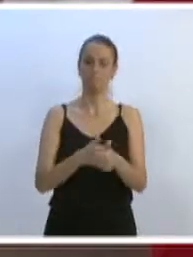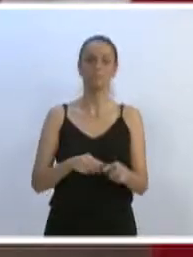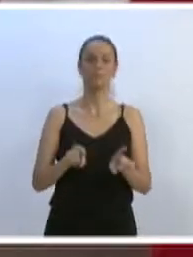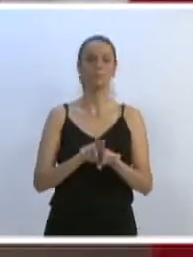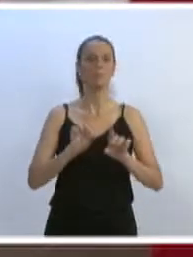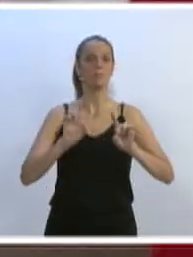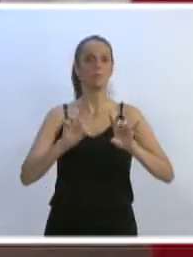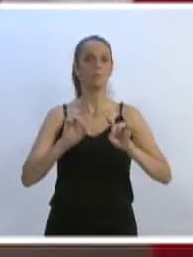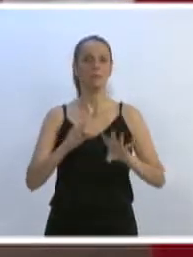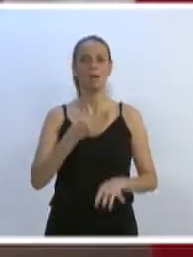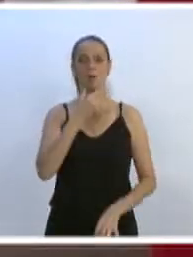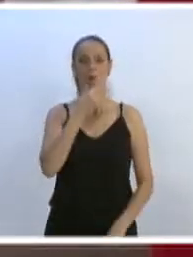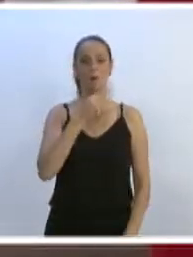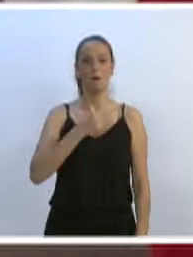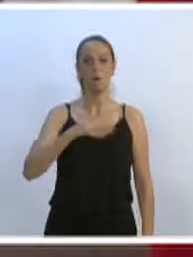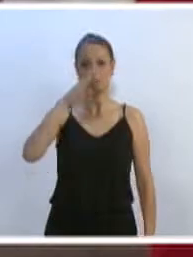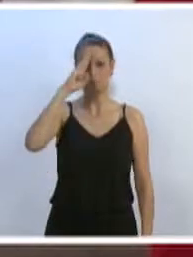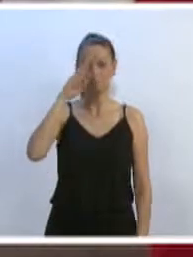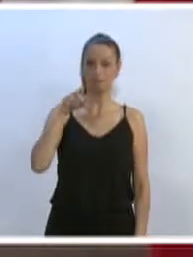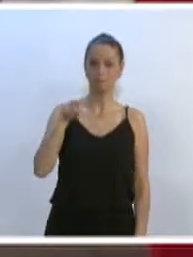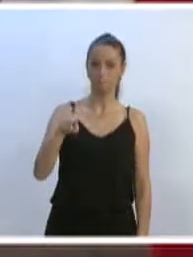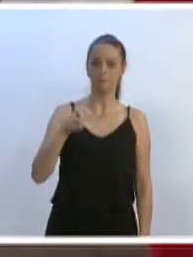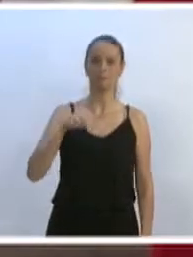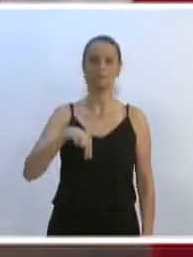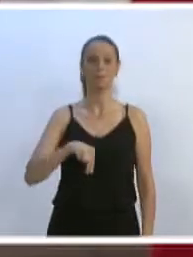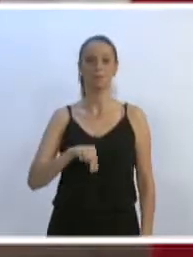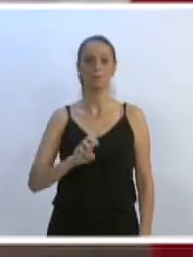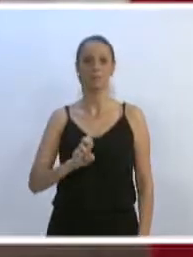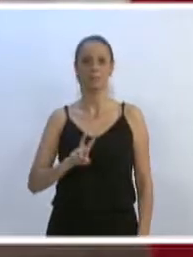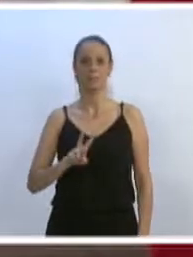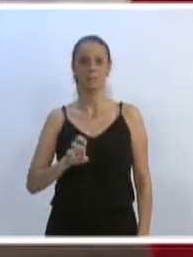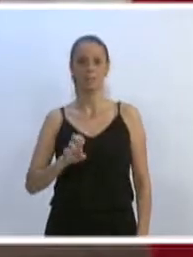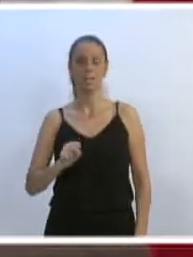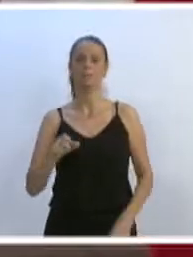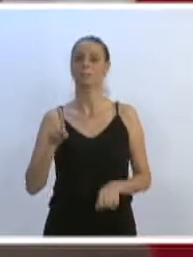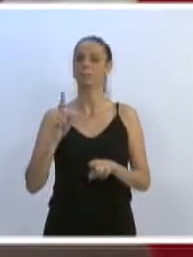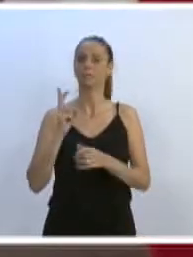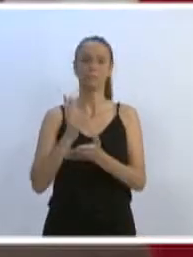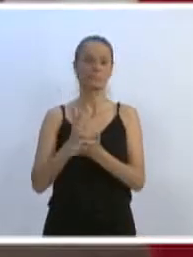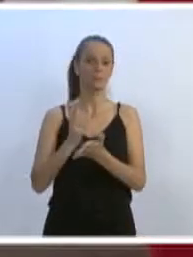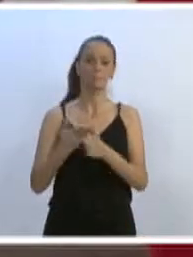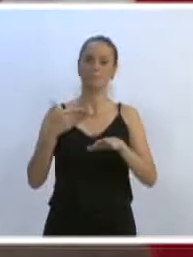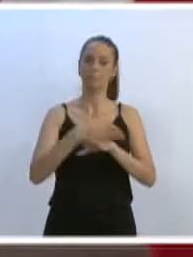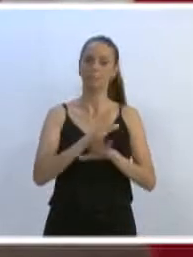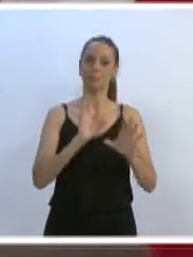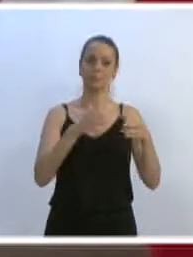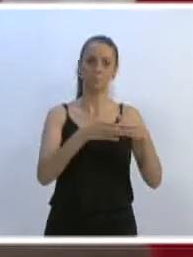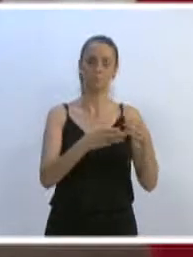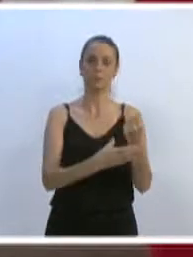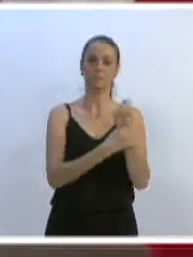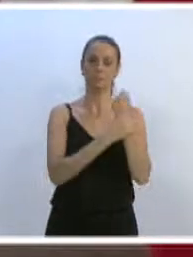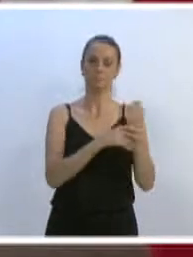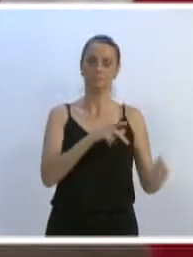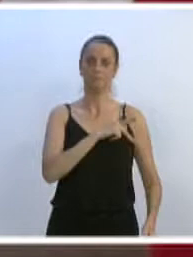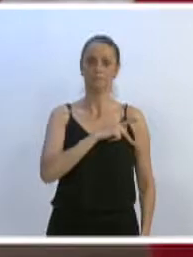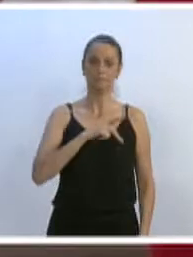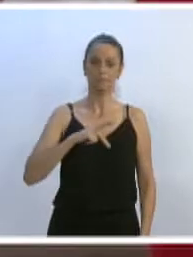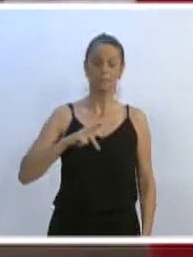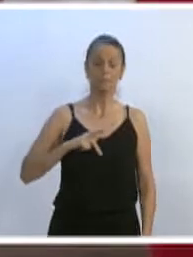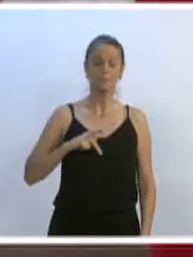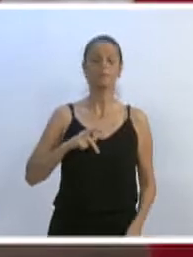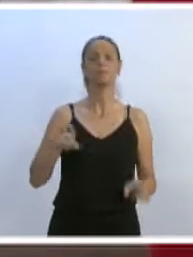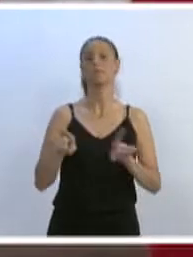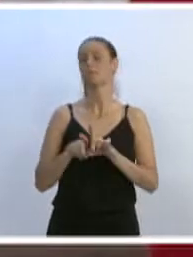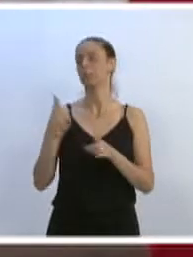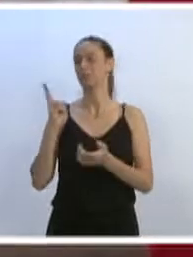ao gent neves nosso amigo comissário gente boa sempre presente nos consegue se na reunião de segurança e sempre em